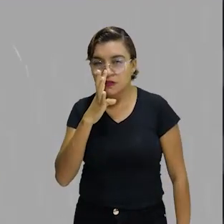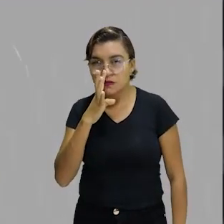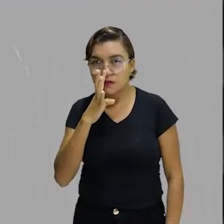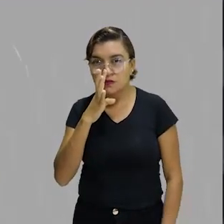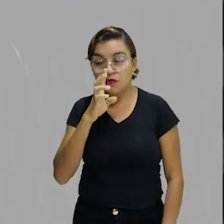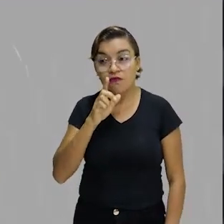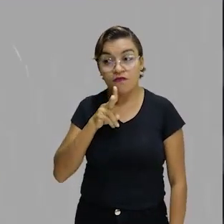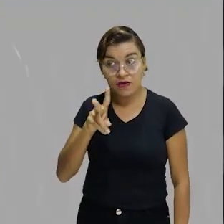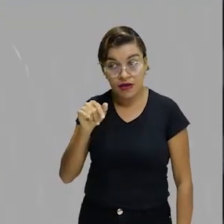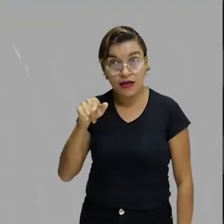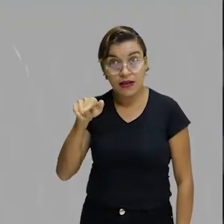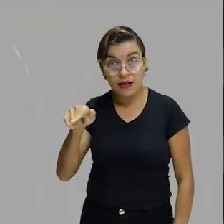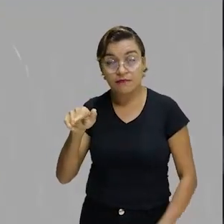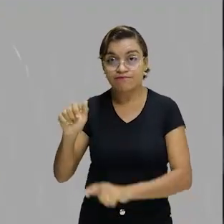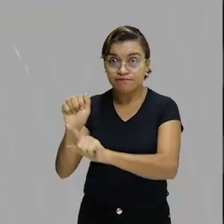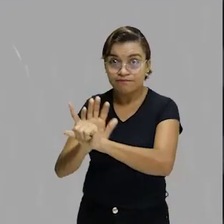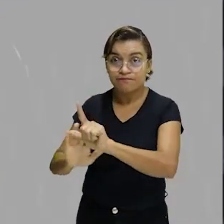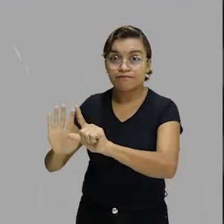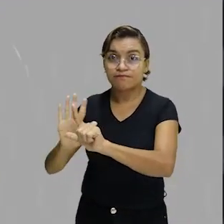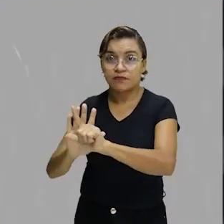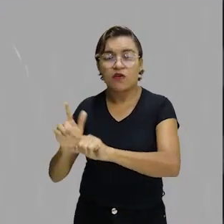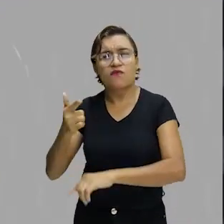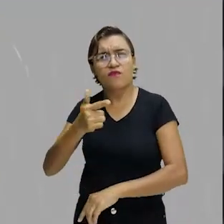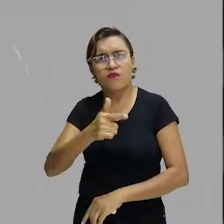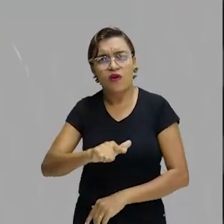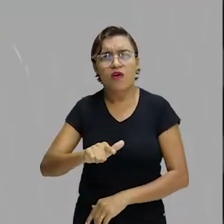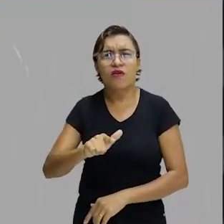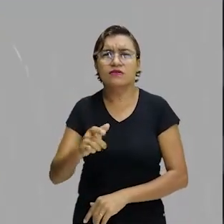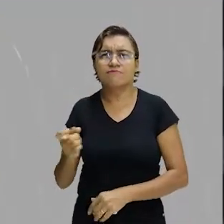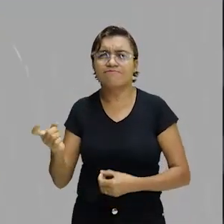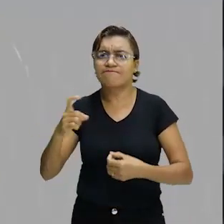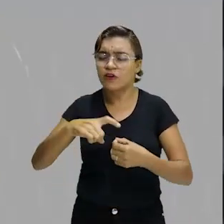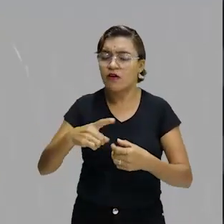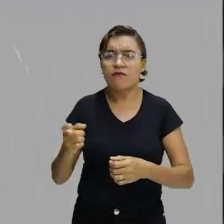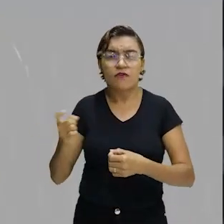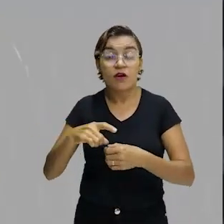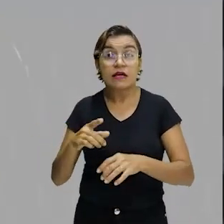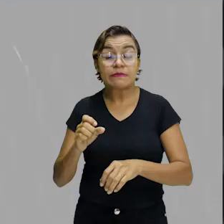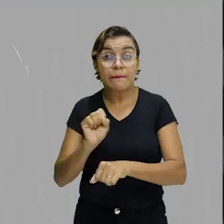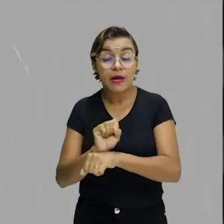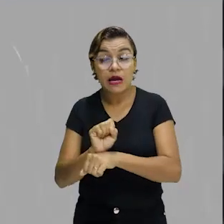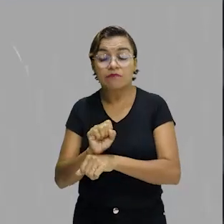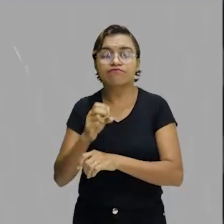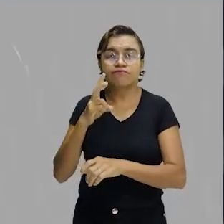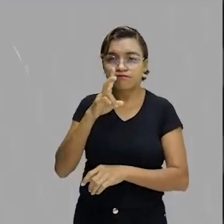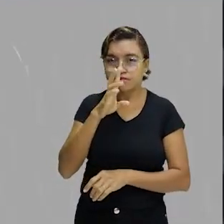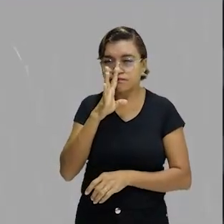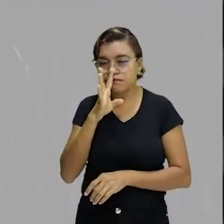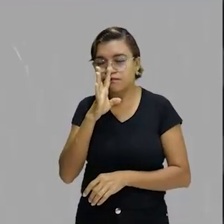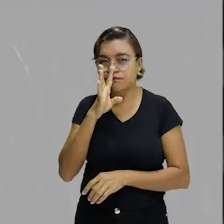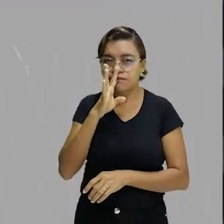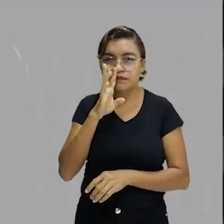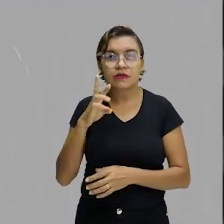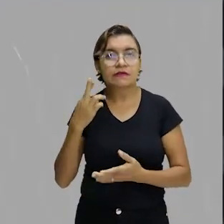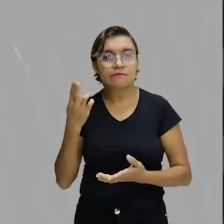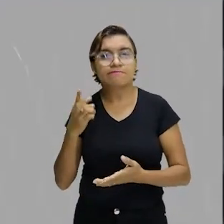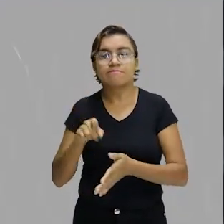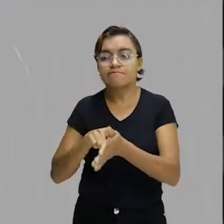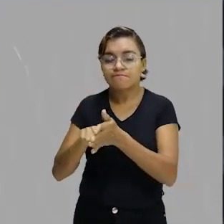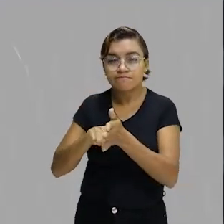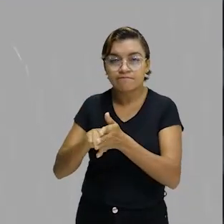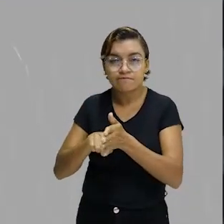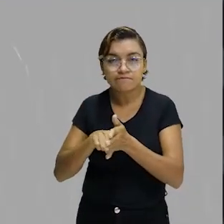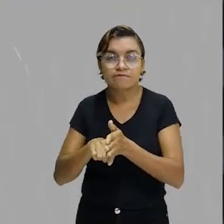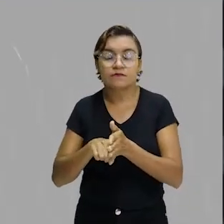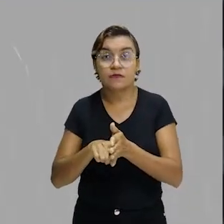for necessário, volta quantas vezes você quiser, para que você possa acompanhar todas as regras, entendê-las.